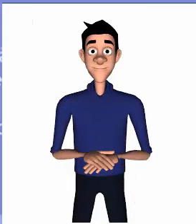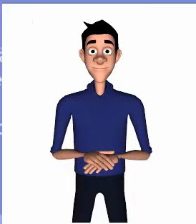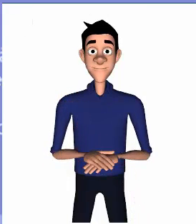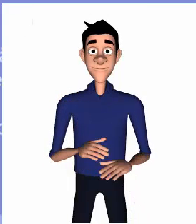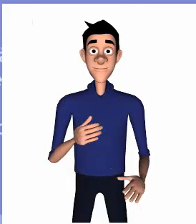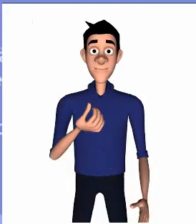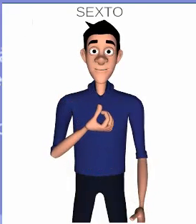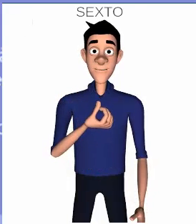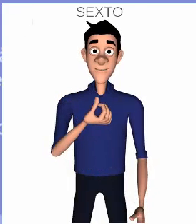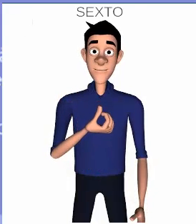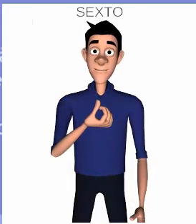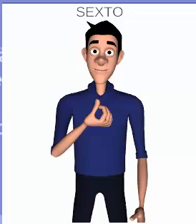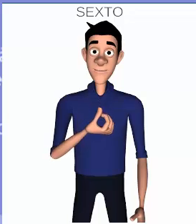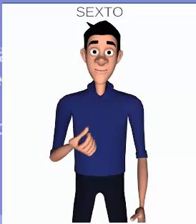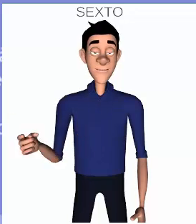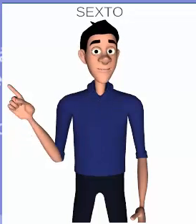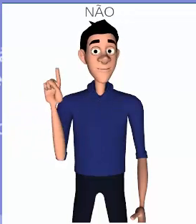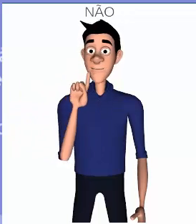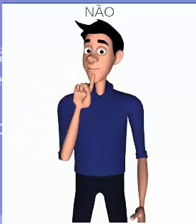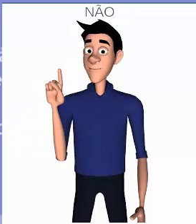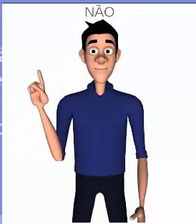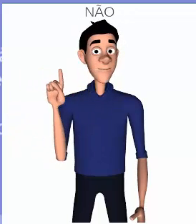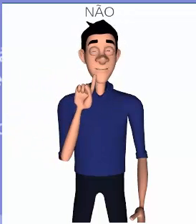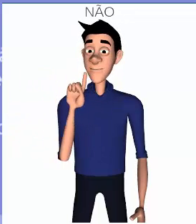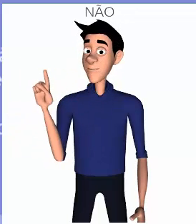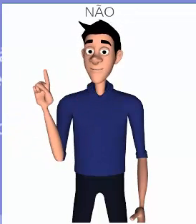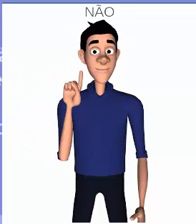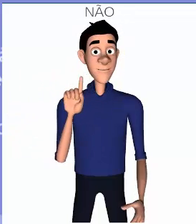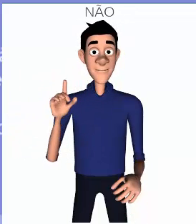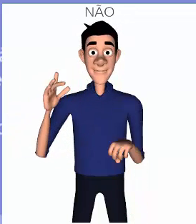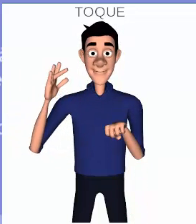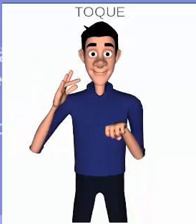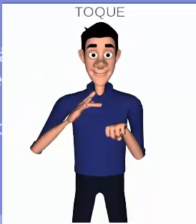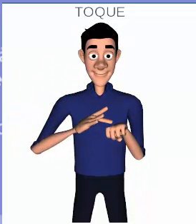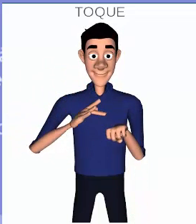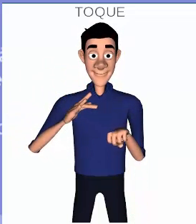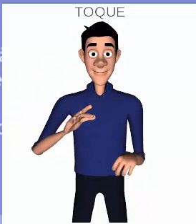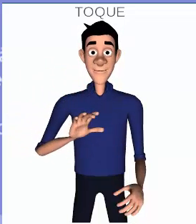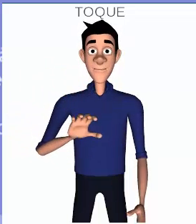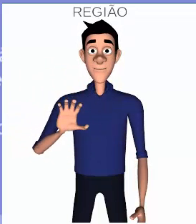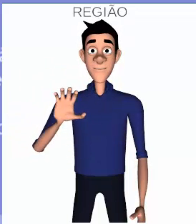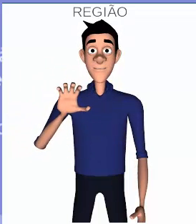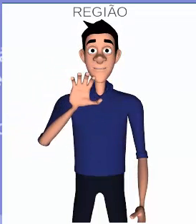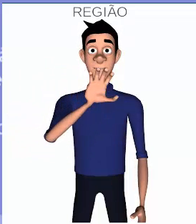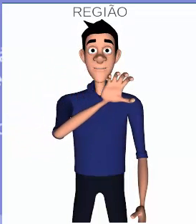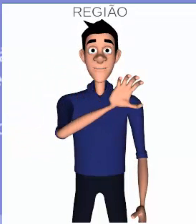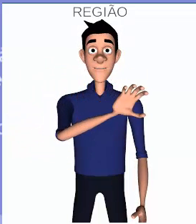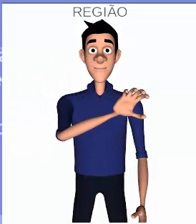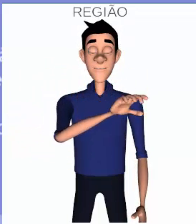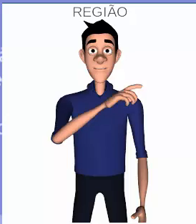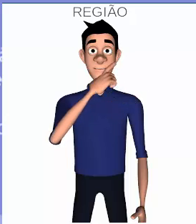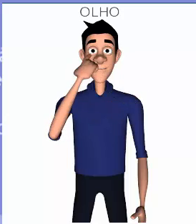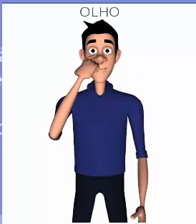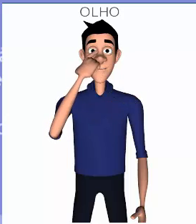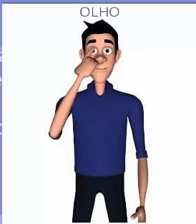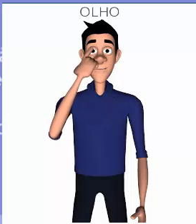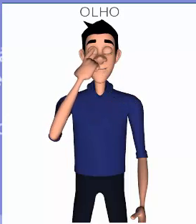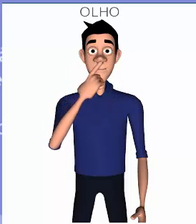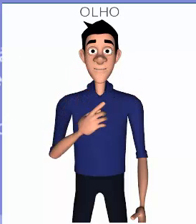Sexto, não toque a região dos olhos, nariz e boca sem antes higienizar as mãos.